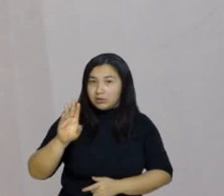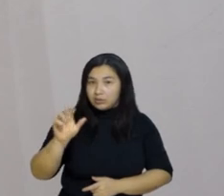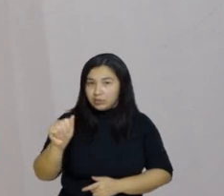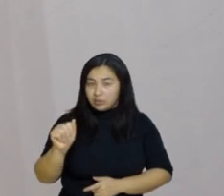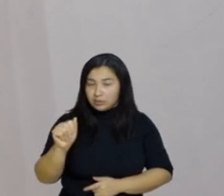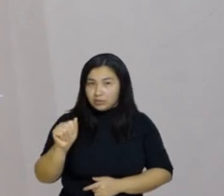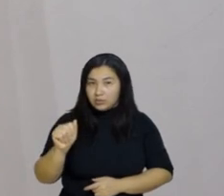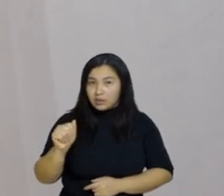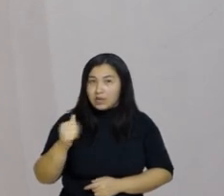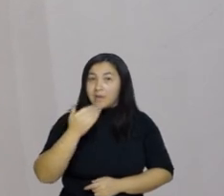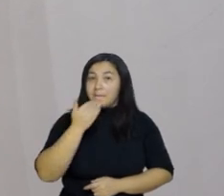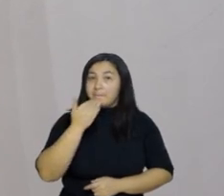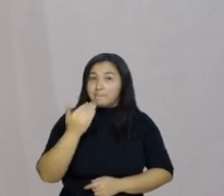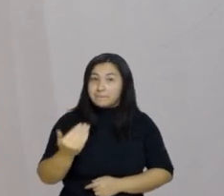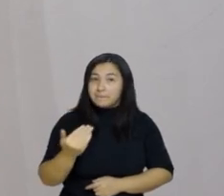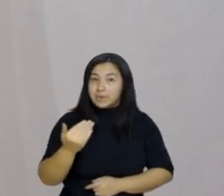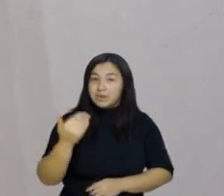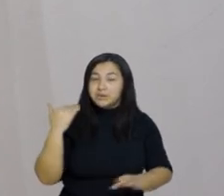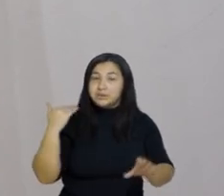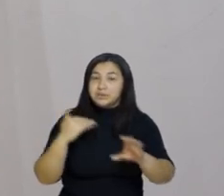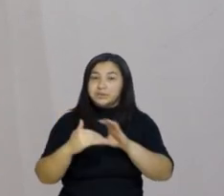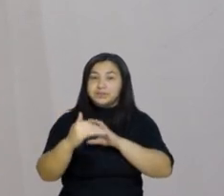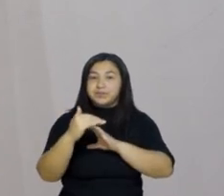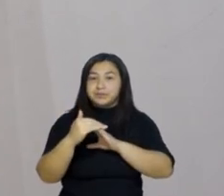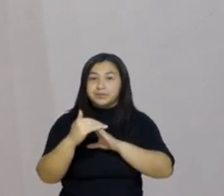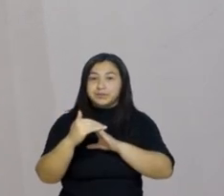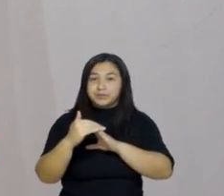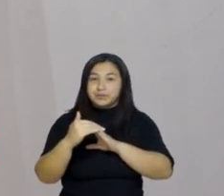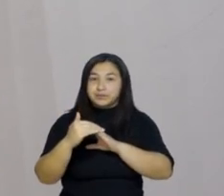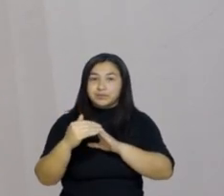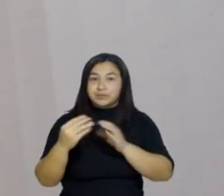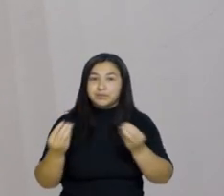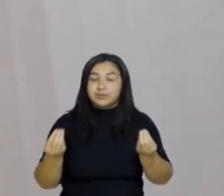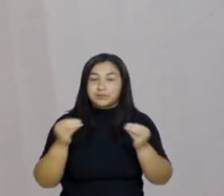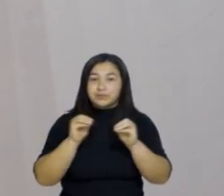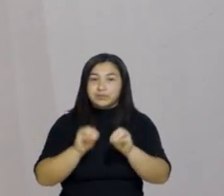pediu para que fizéssemos aqui um encaminhamento para a inclusão da